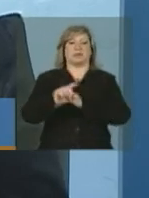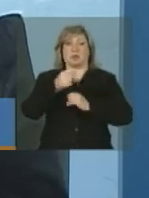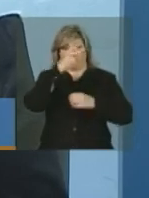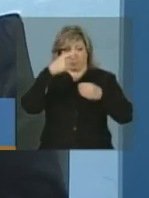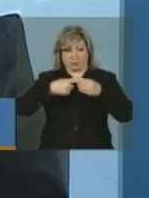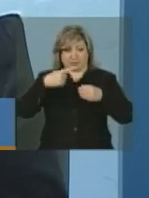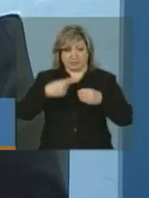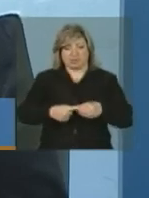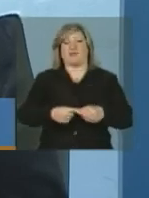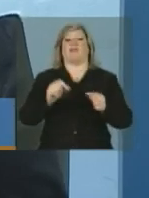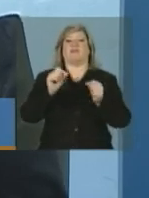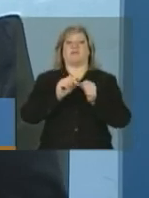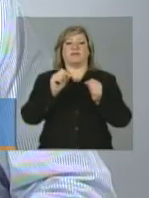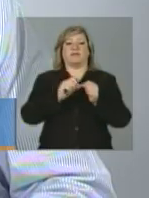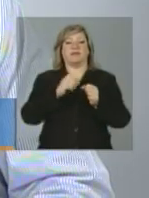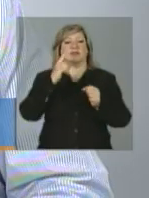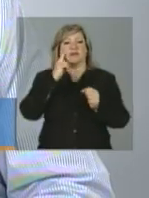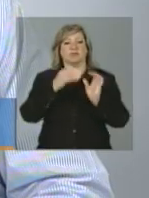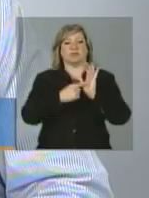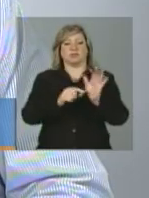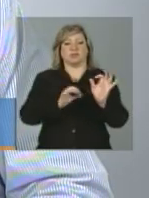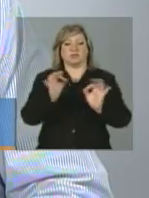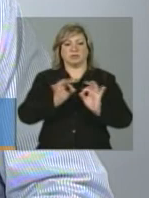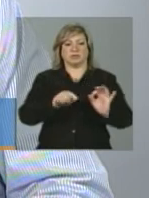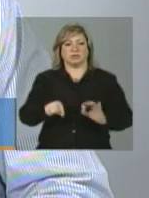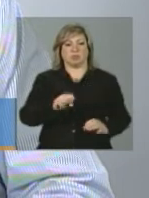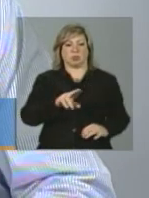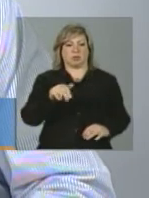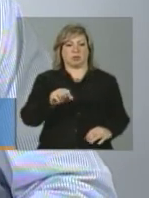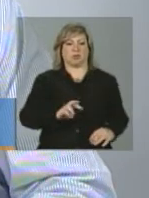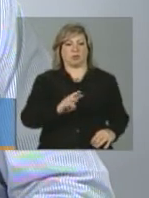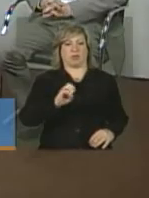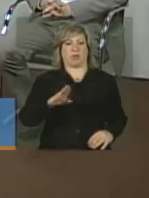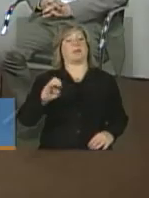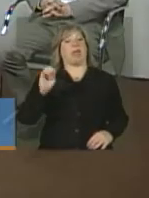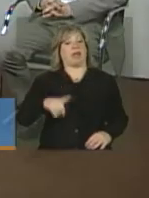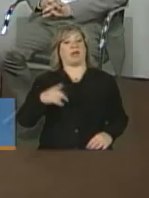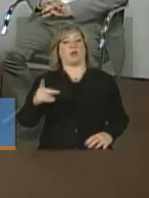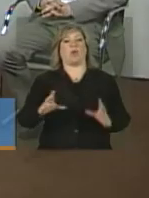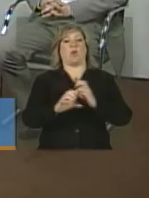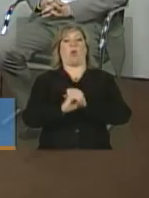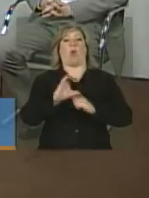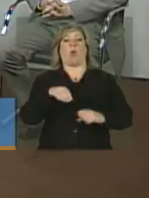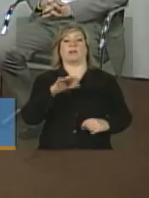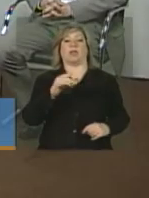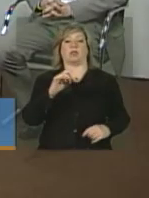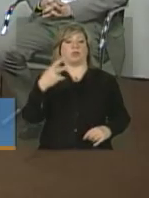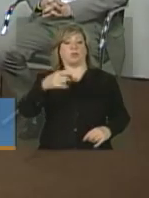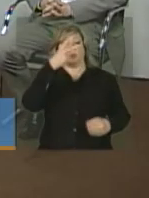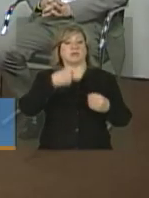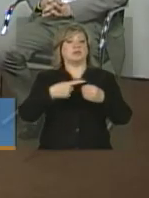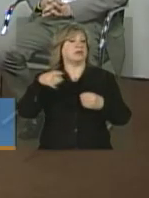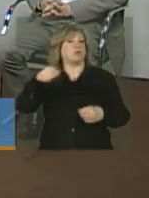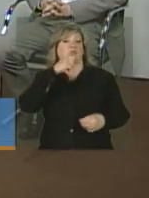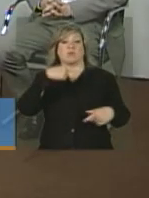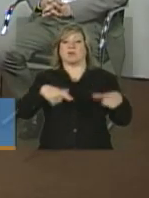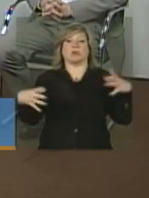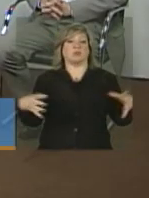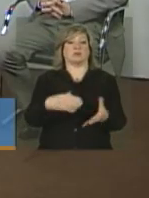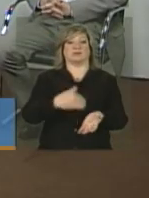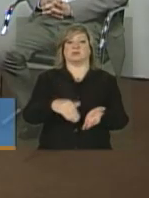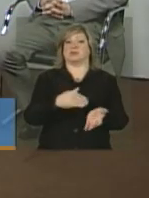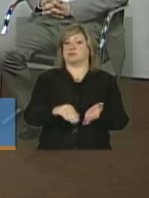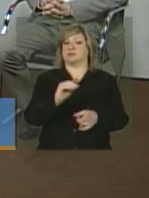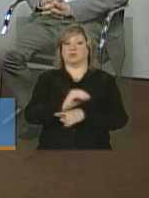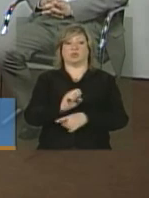do demonstrativo anual físico financeiro SUAS Web é o contador do município, que não trabalha na Secretaria de